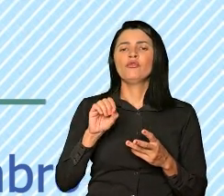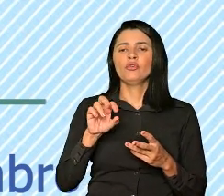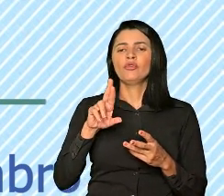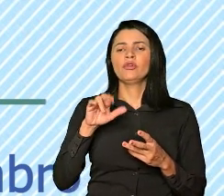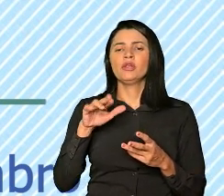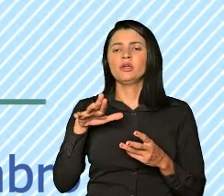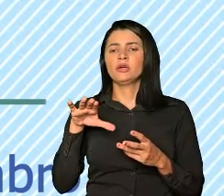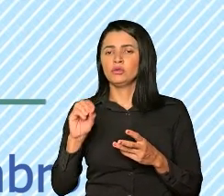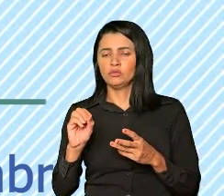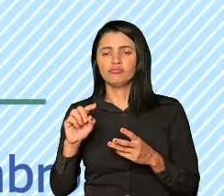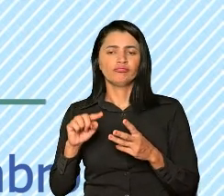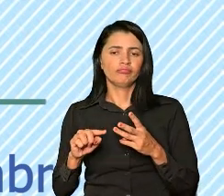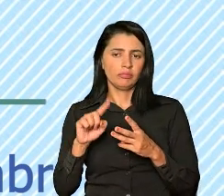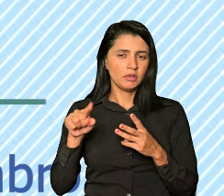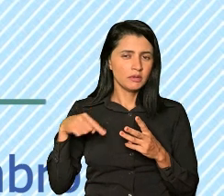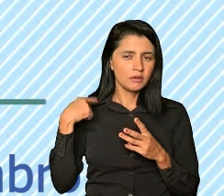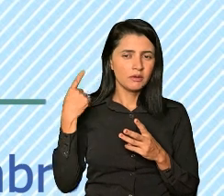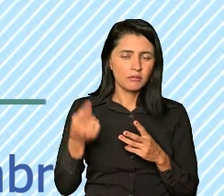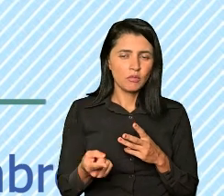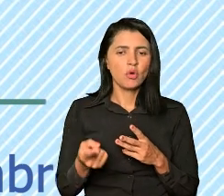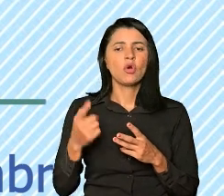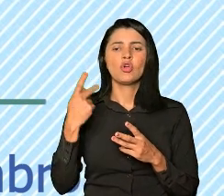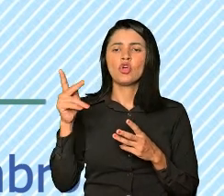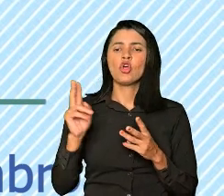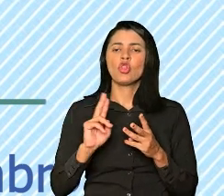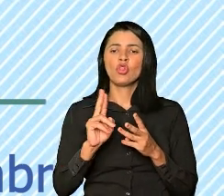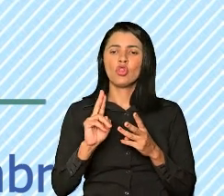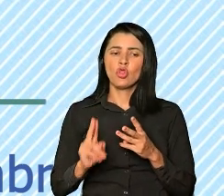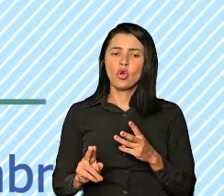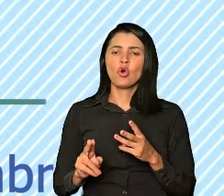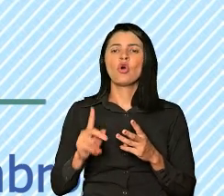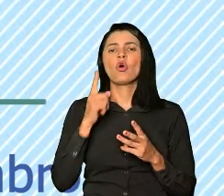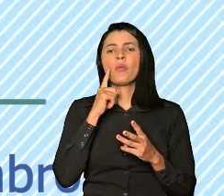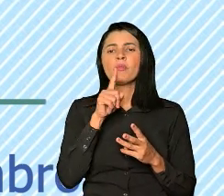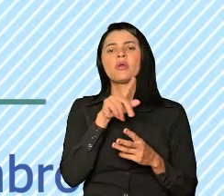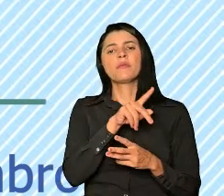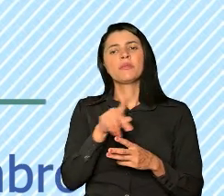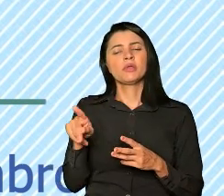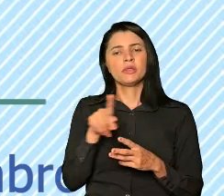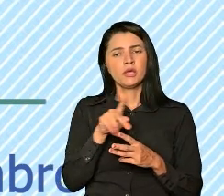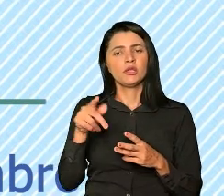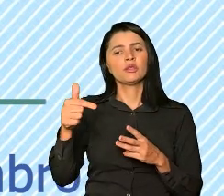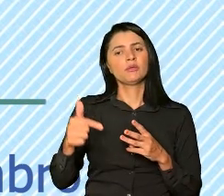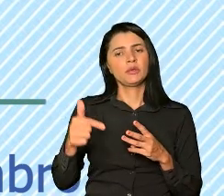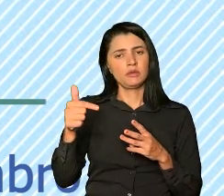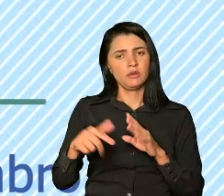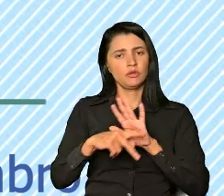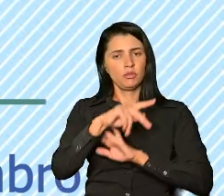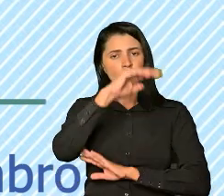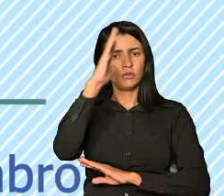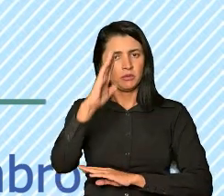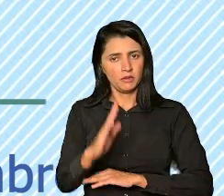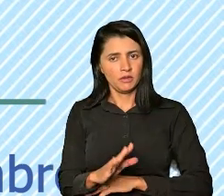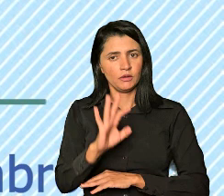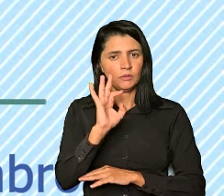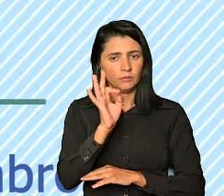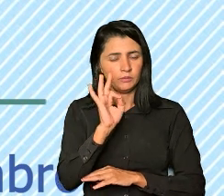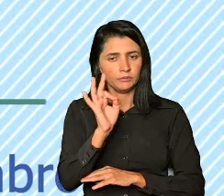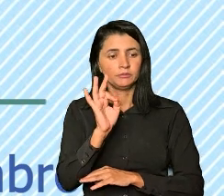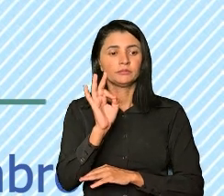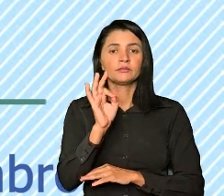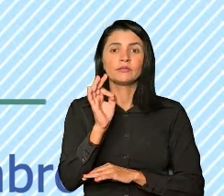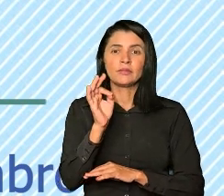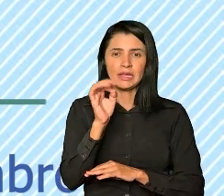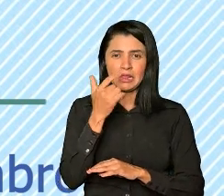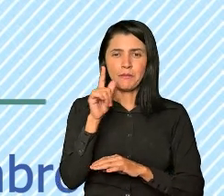vão ser depois, terem os seus nomes ratificados como presidente e vice-presidente da República, certo? No